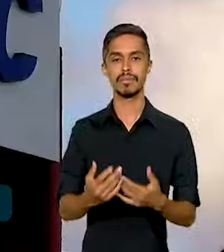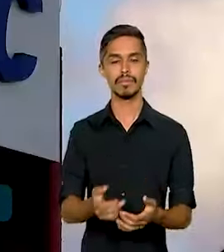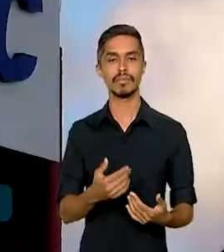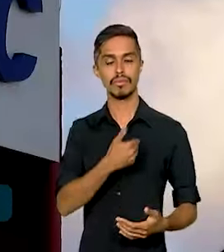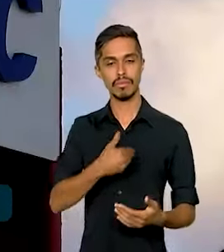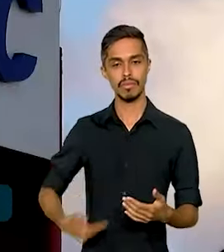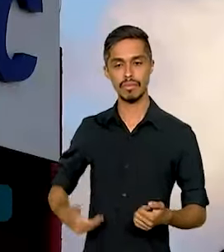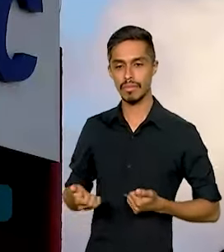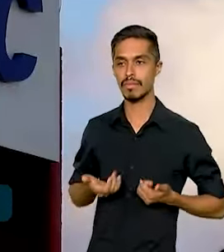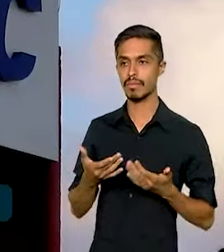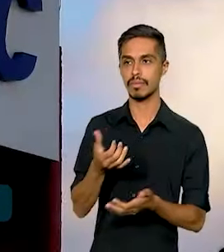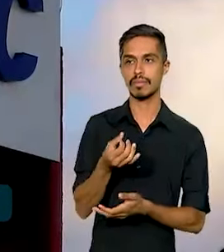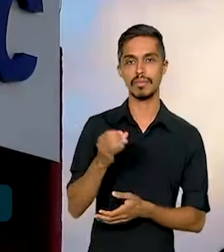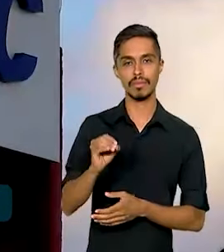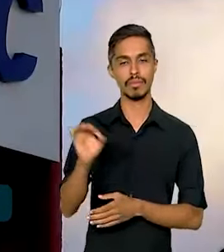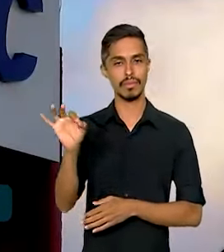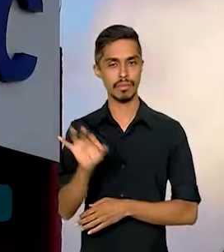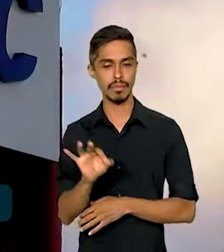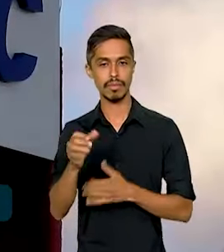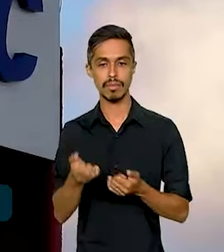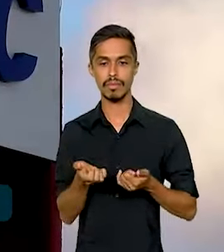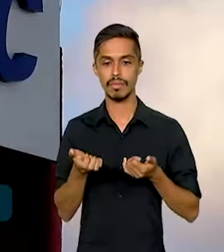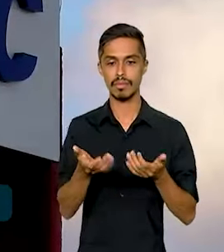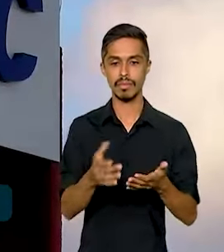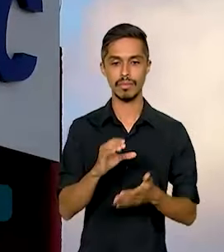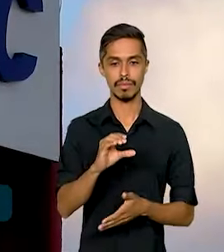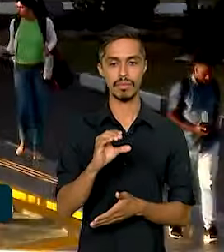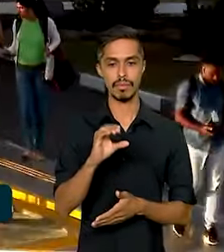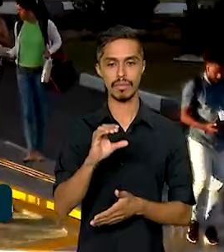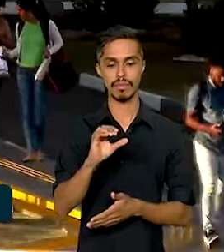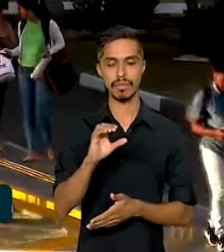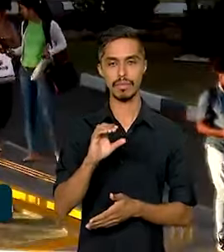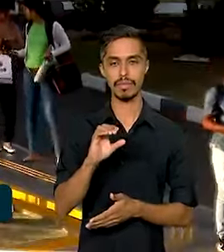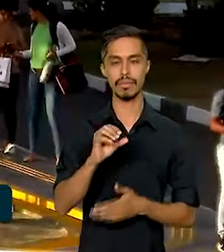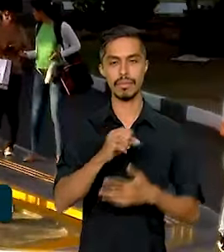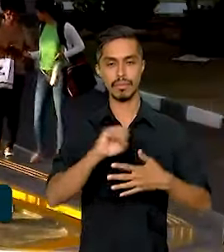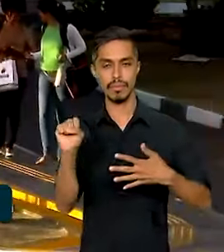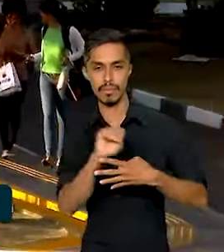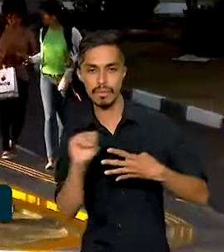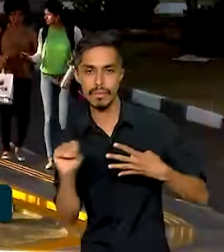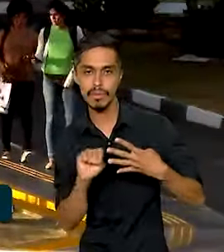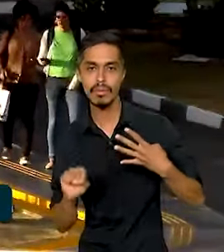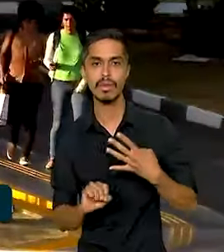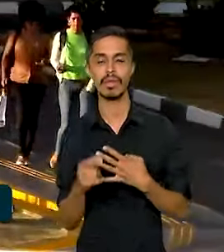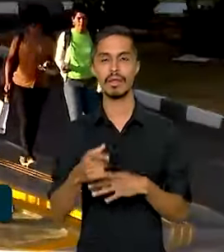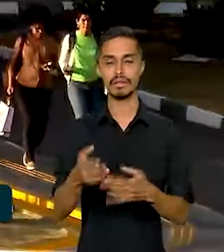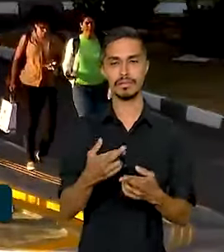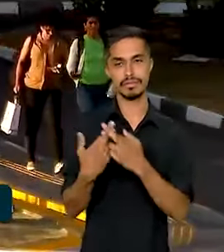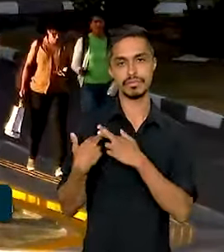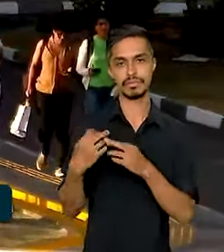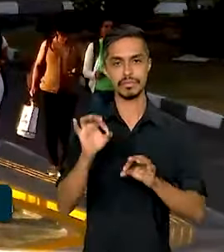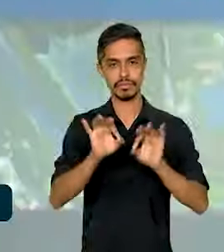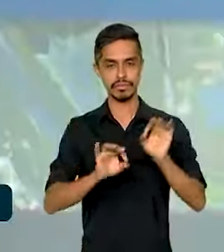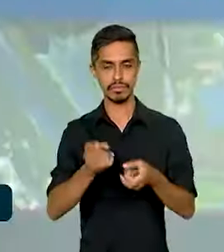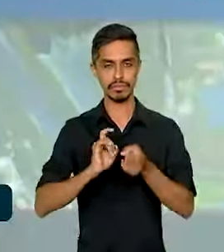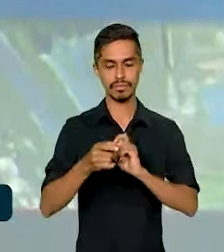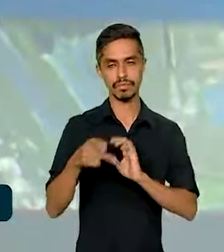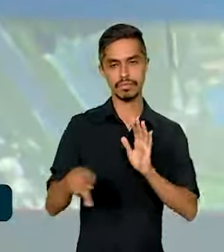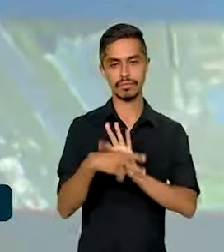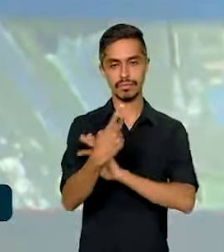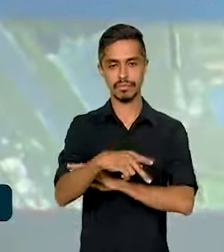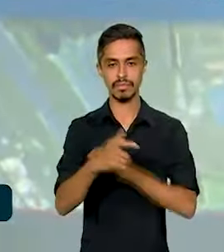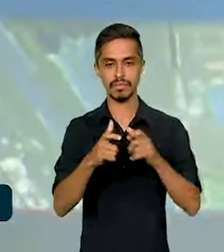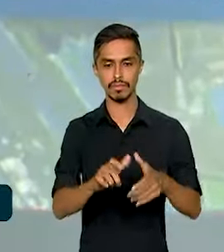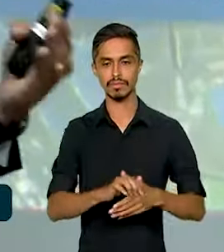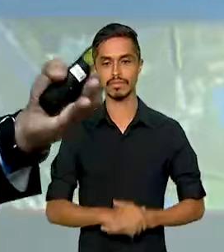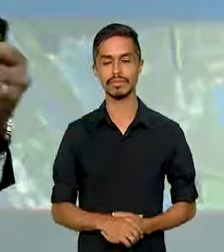mais de 60% da base ao Senai Cimatec, que ficará responsável pela administração do parque. Nesses